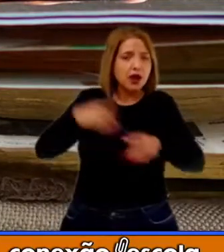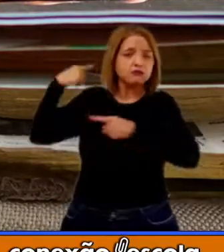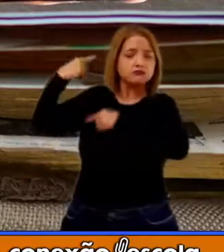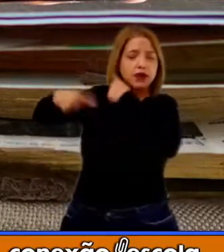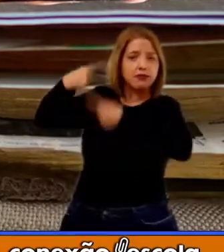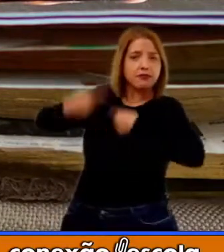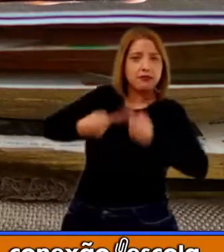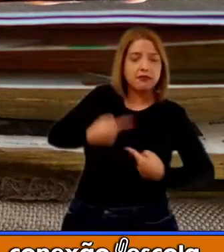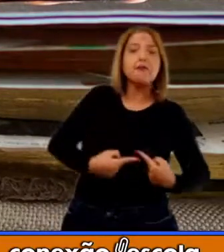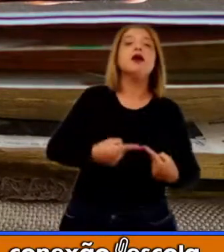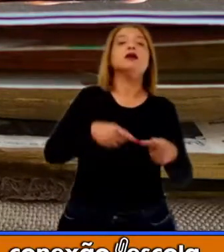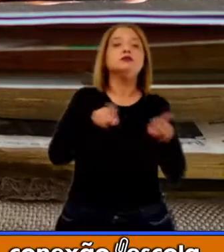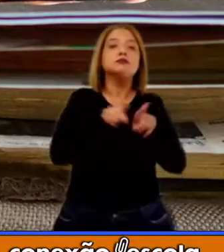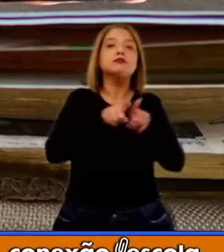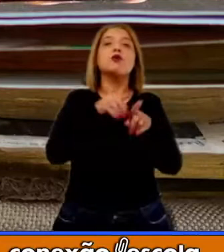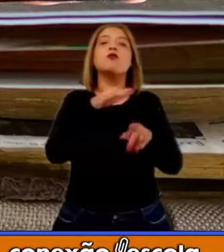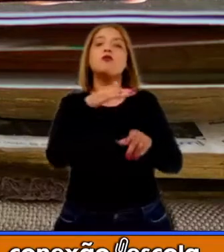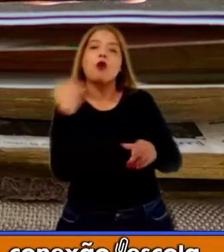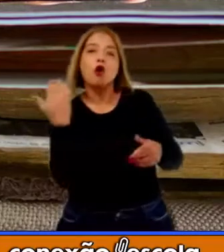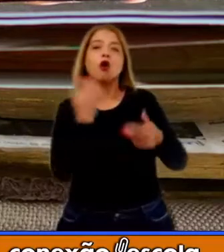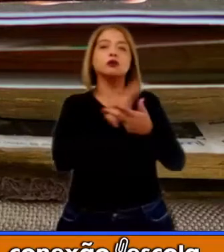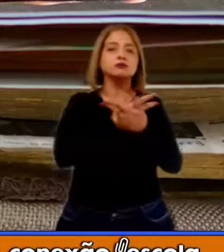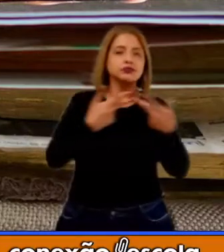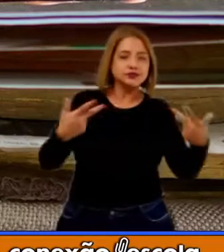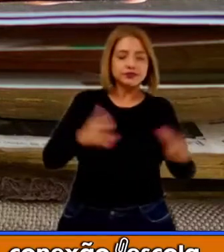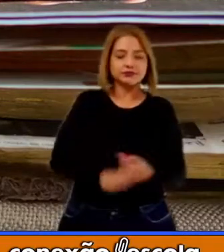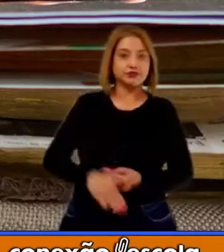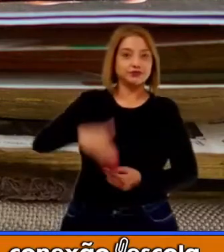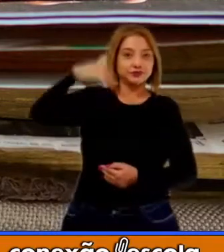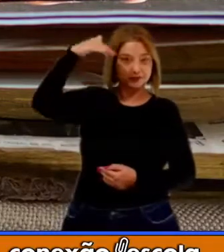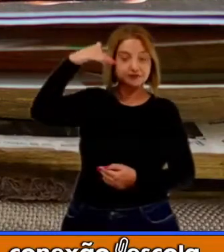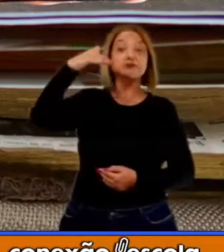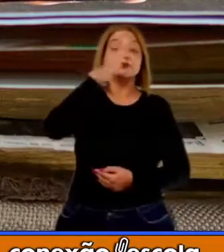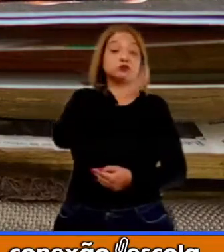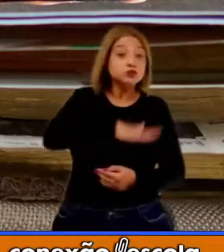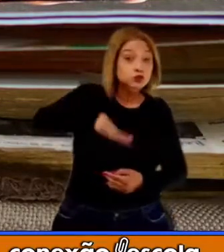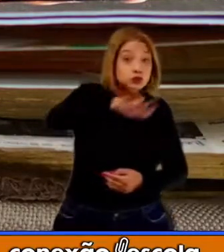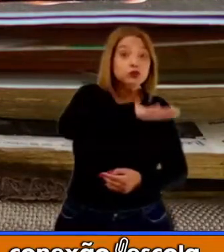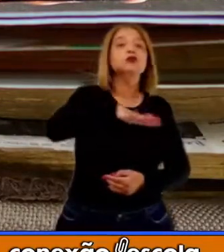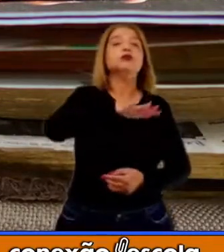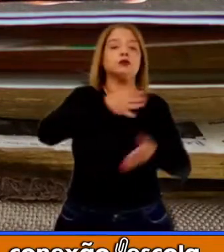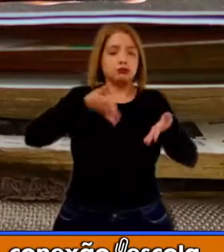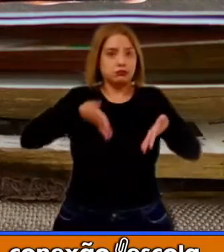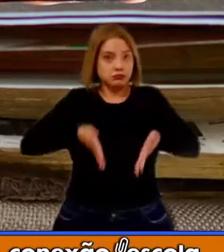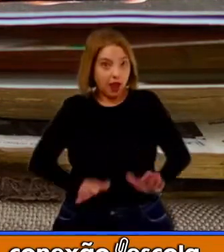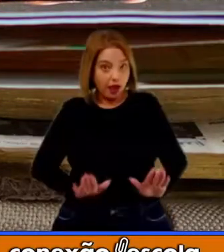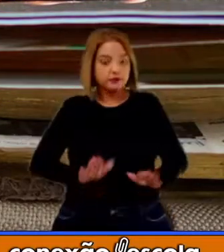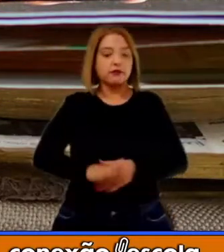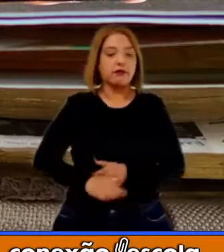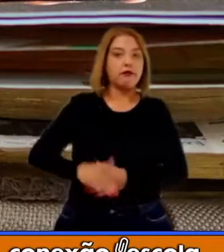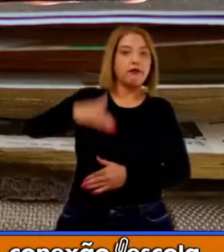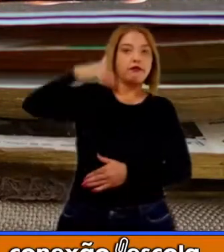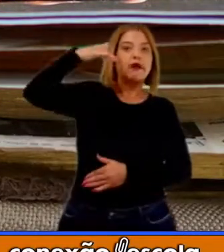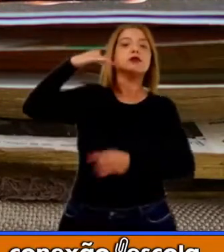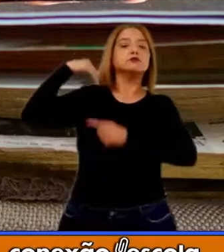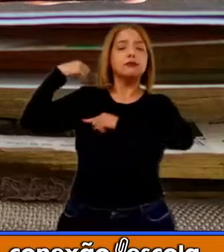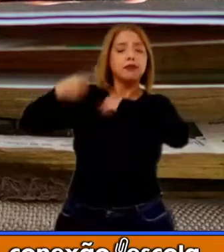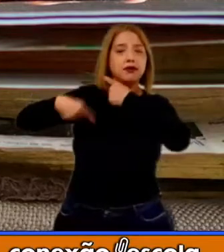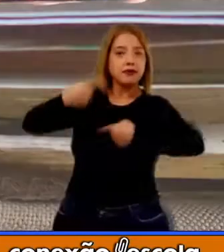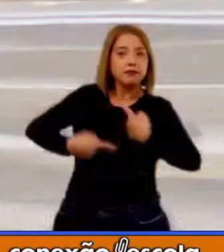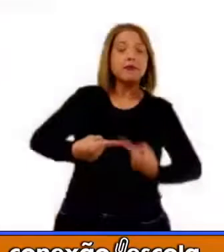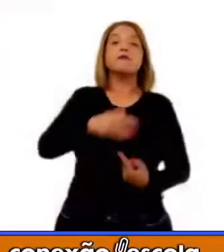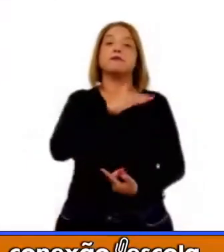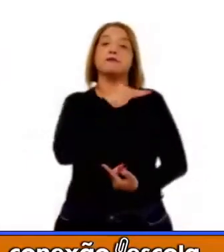Os seres vivos nascem, crescem, reproduzem e morrem. Os seres não